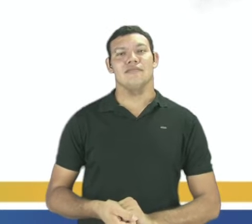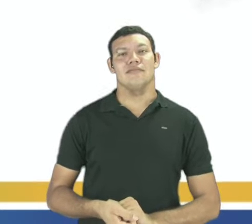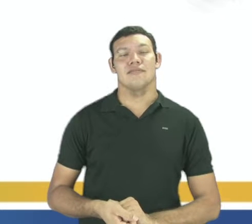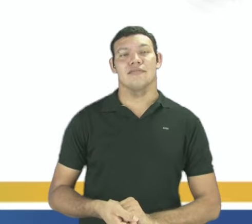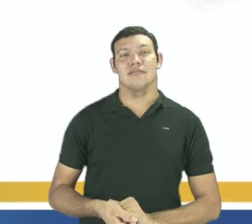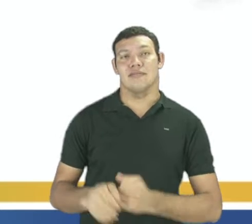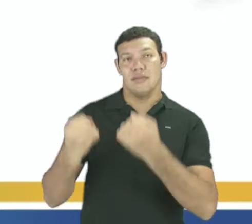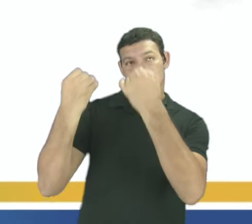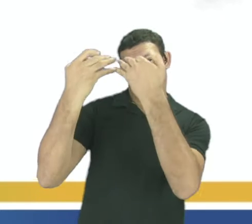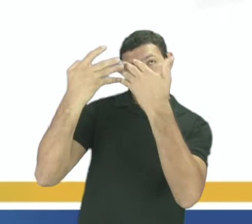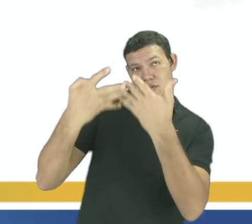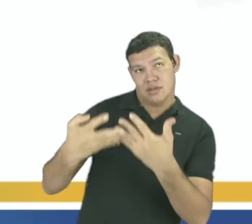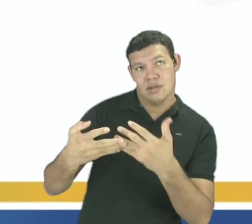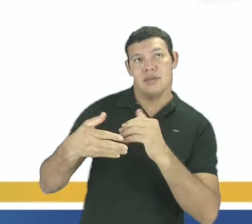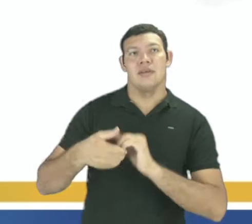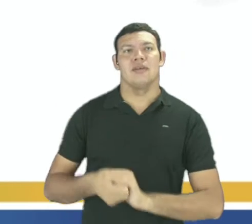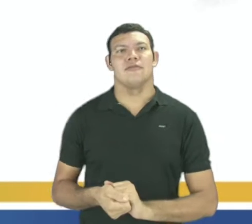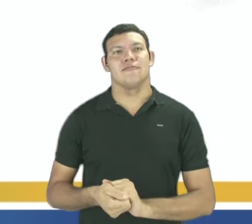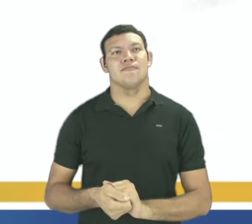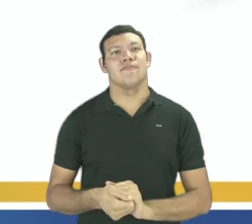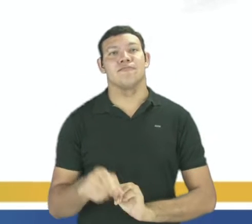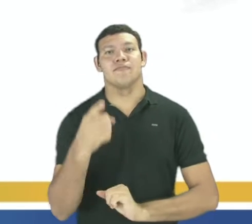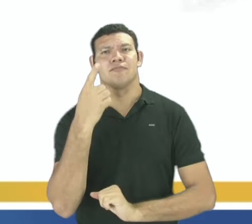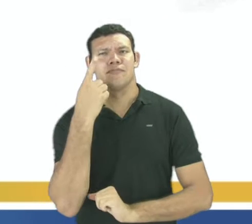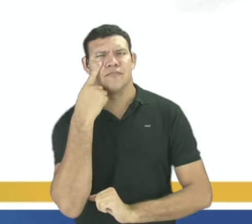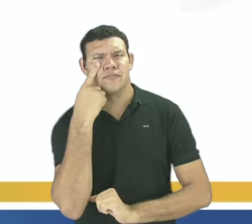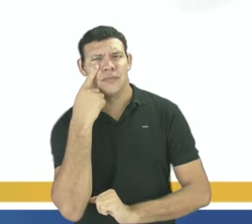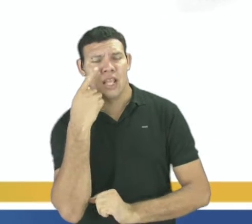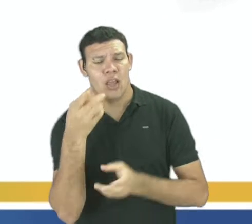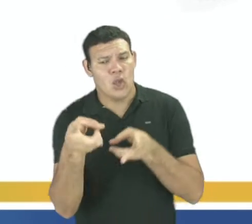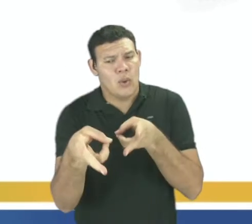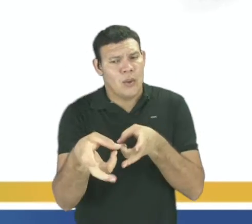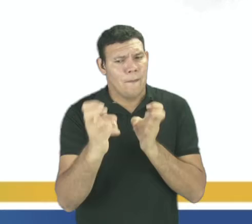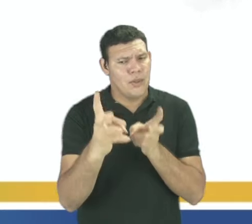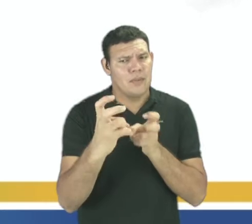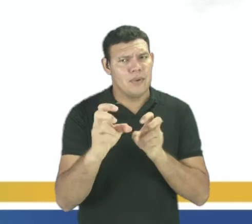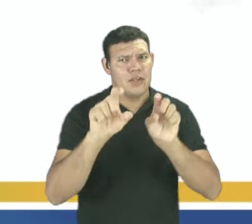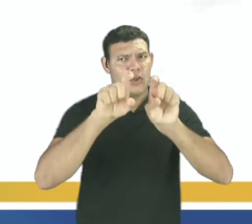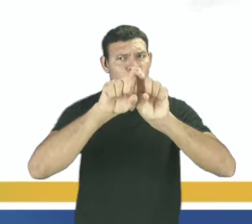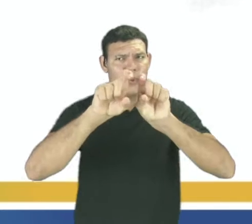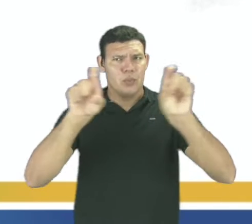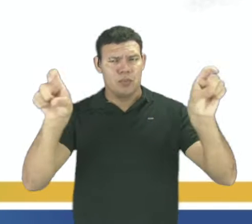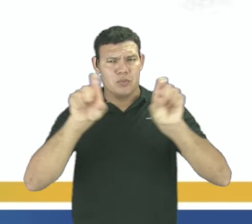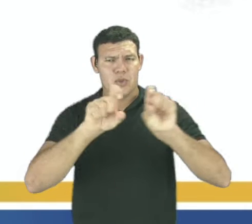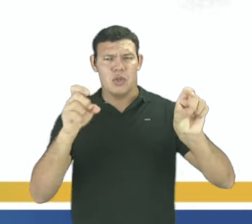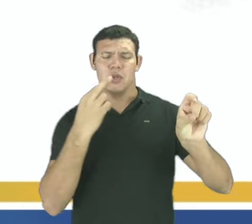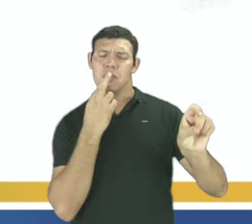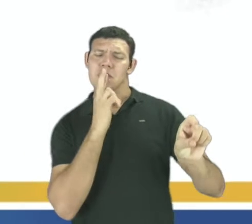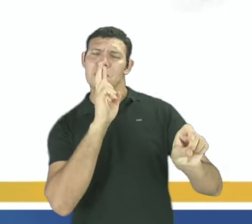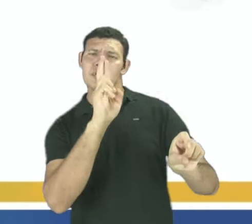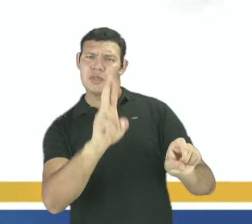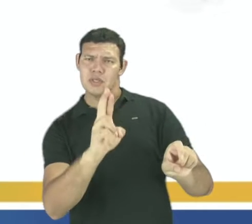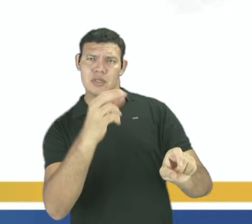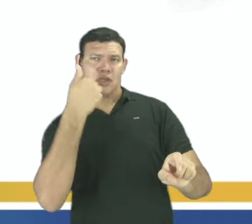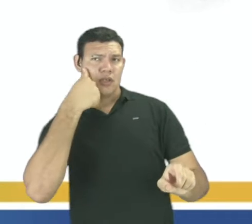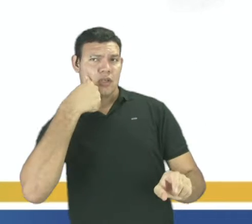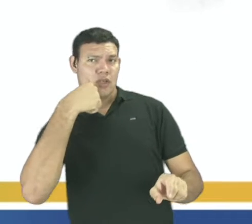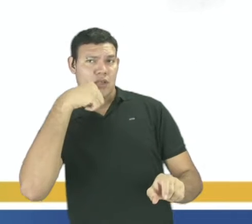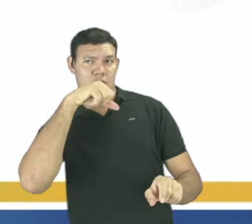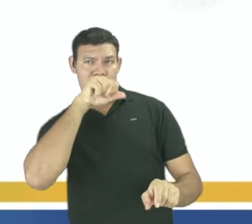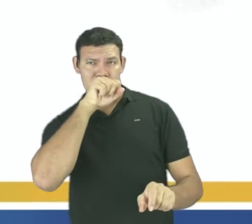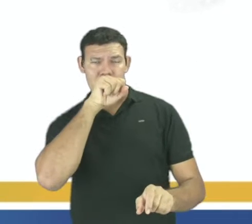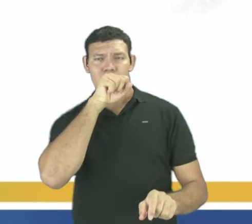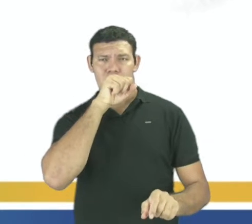Explicando. Como vocês puderam ver, quase todo o enunciado em que Carlos responde sua mãe corresponde a uma